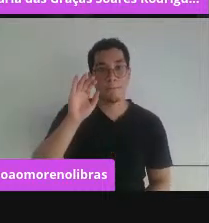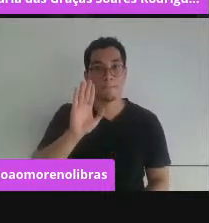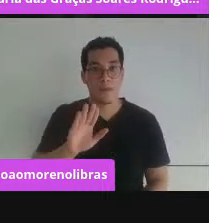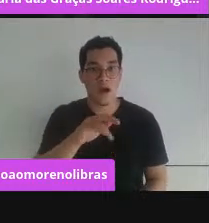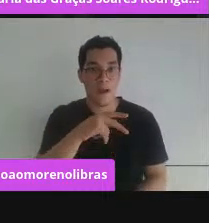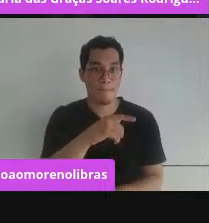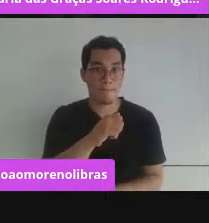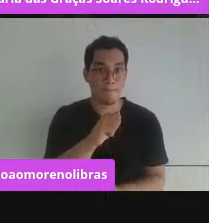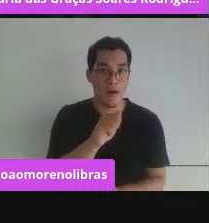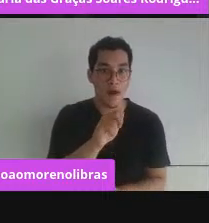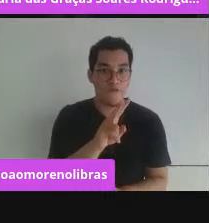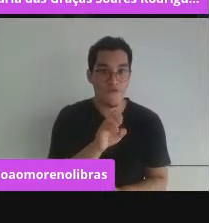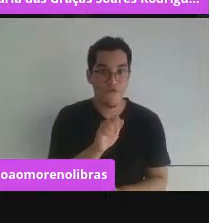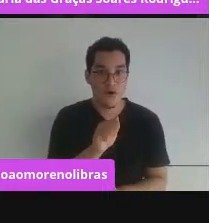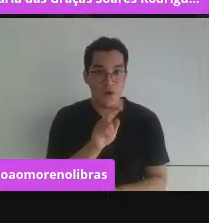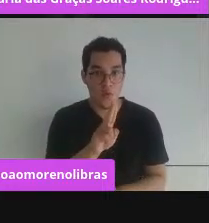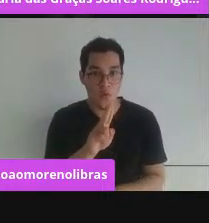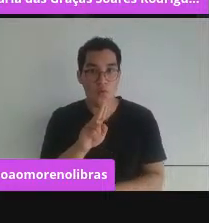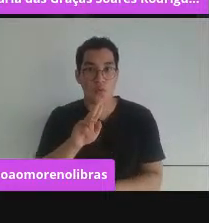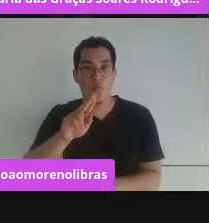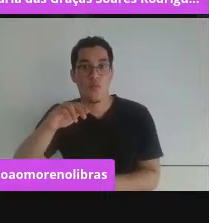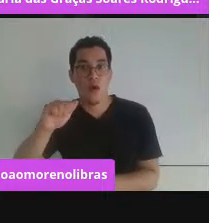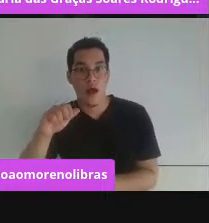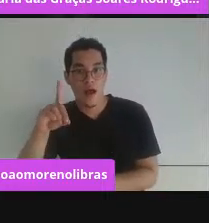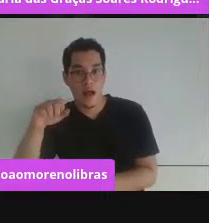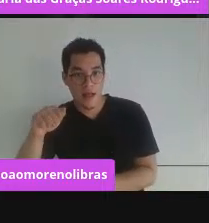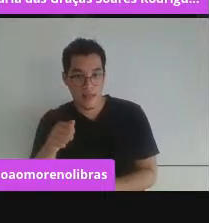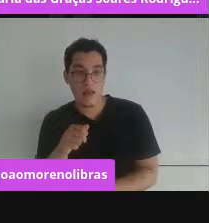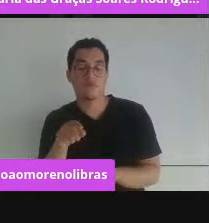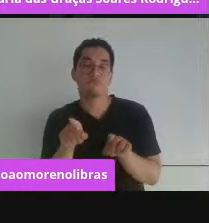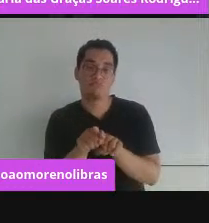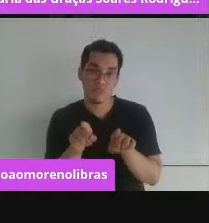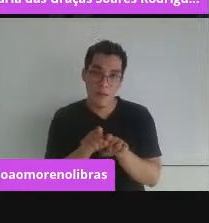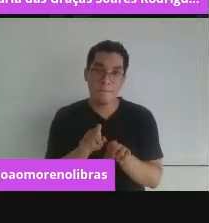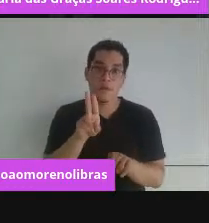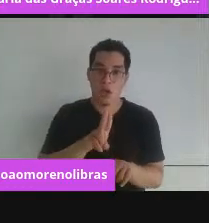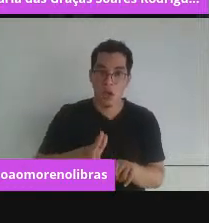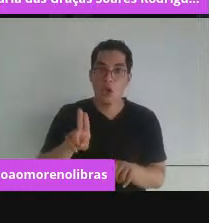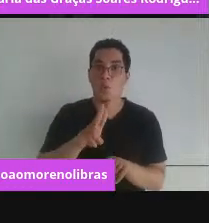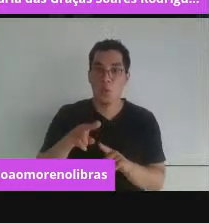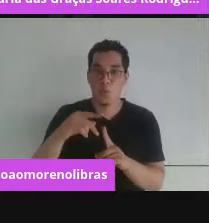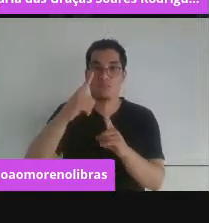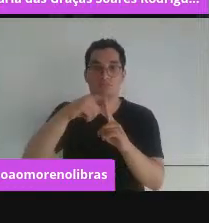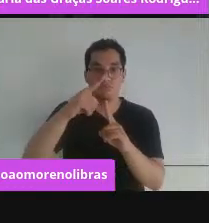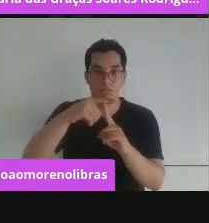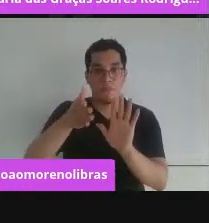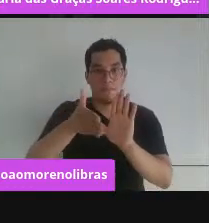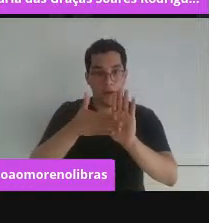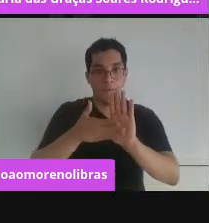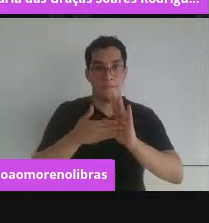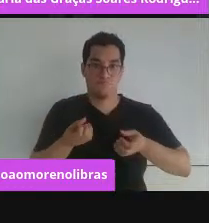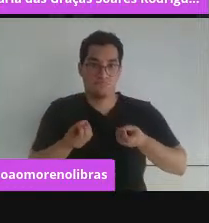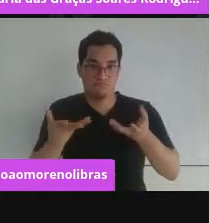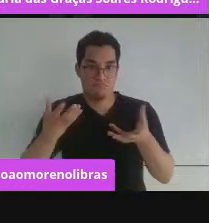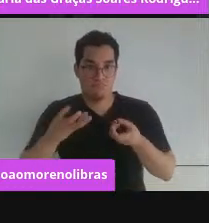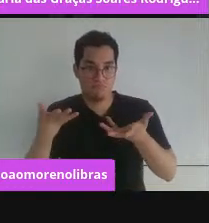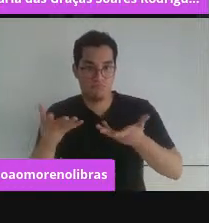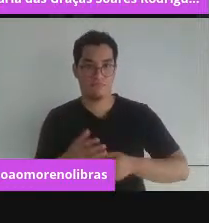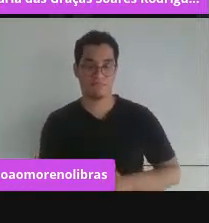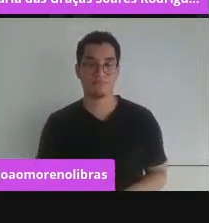também em 2015, e outros, certamente. Eu estou notícia dos trabalhos que eu tenho acesso. Tem um do ano passado